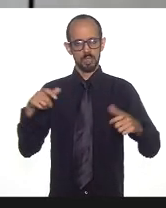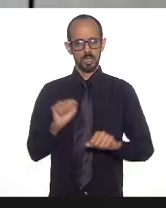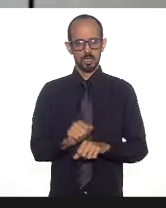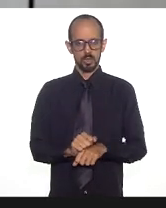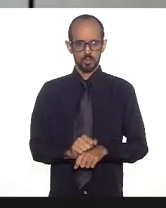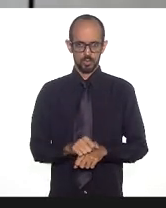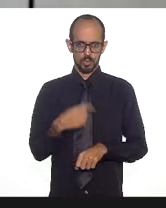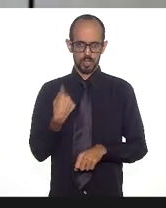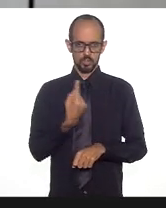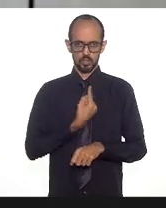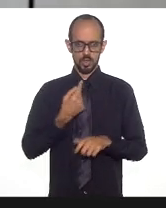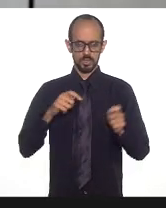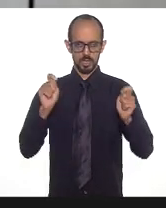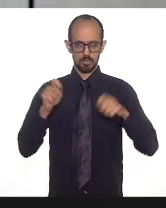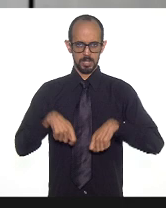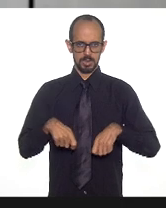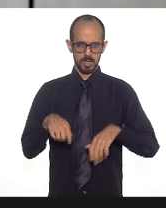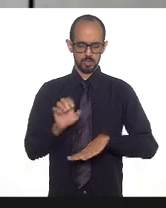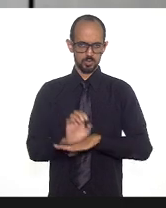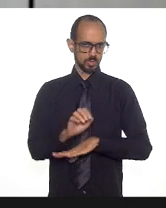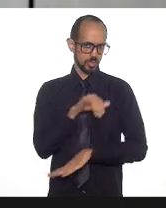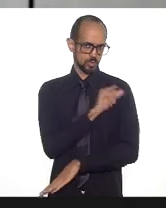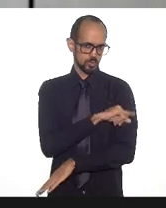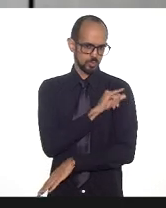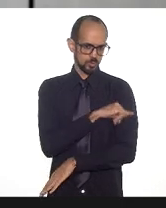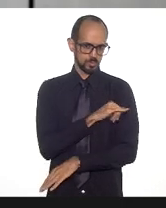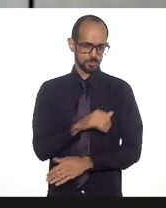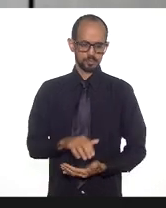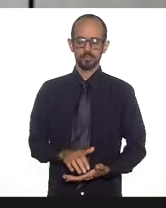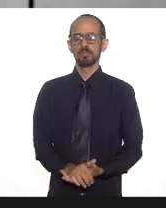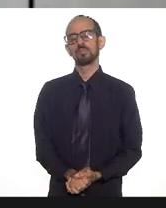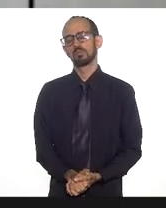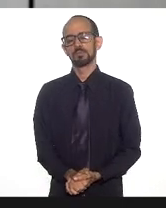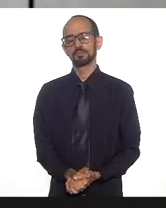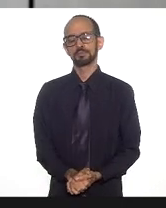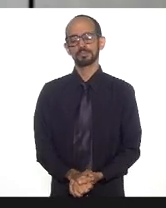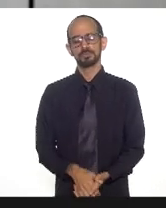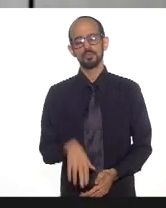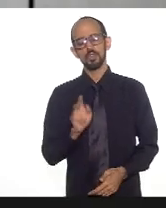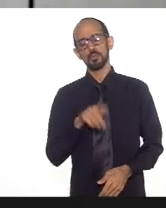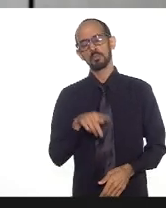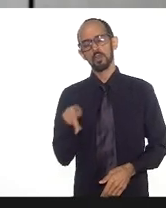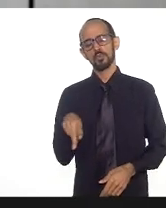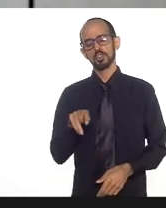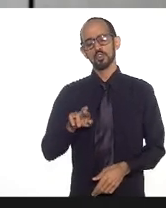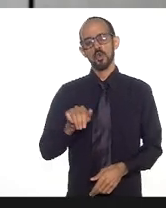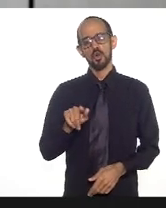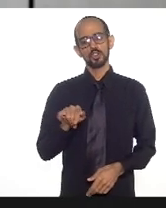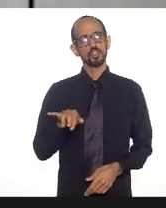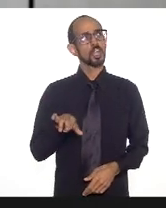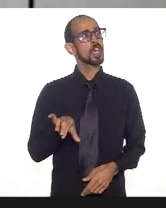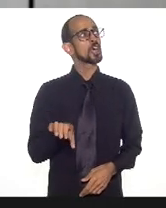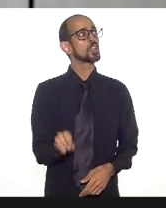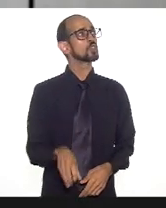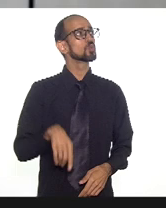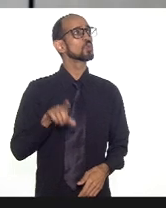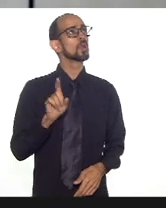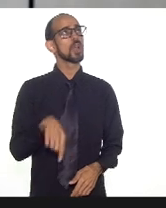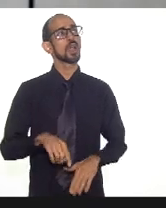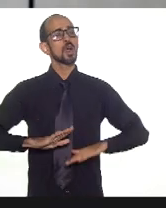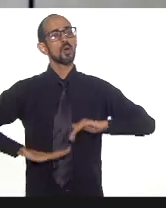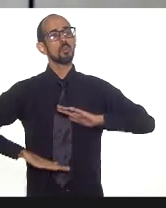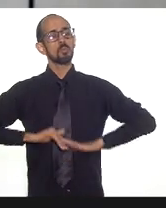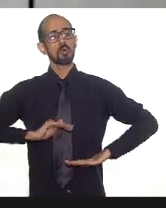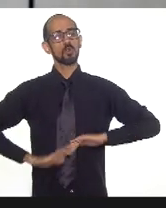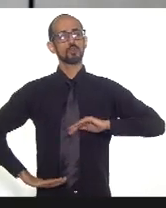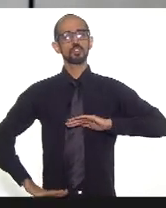das nossas potencialidades do Estado do Rio de Janeiro. O professor Rogério Pires é um